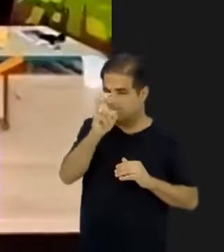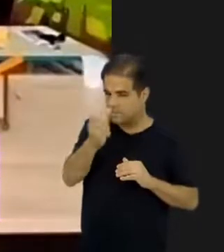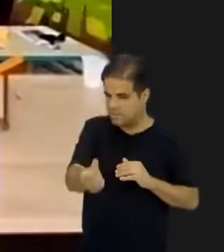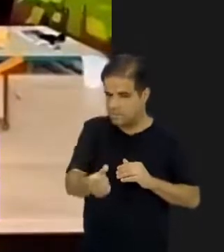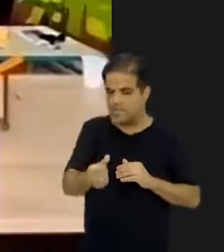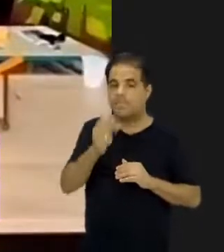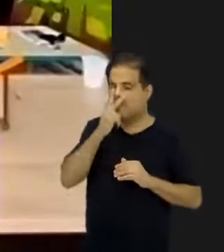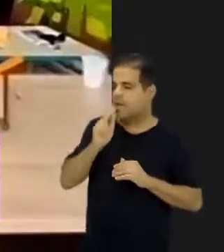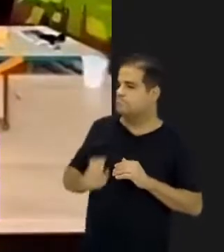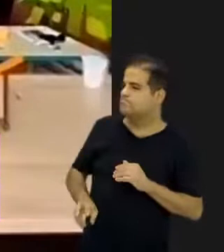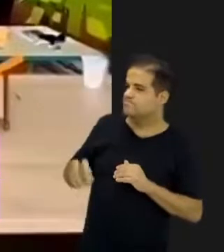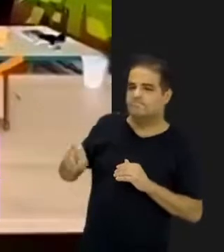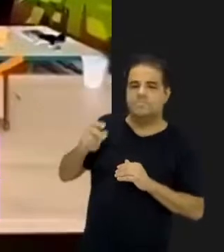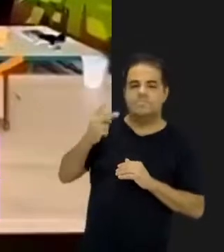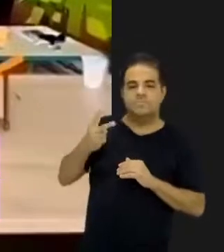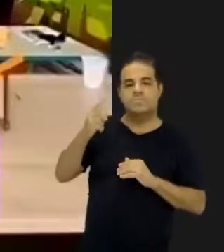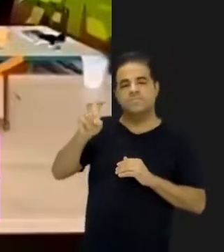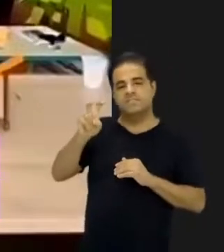se eu tivesse também